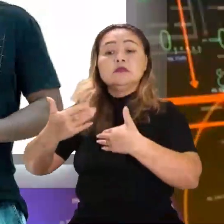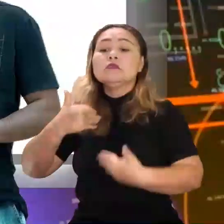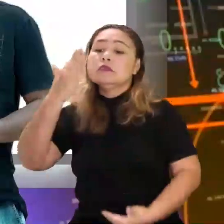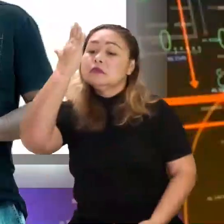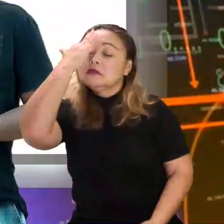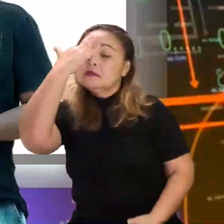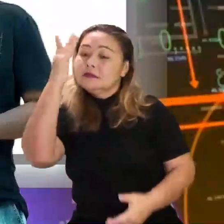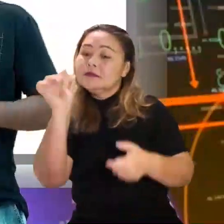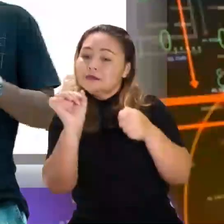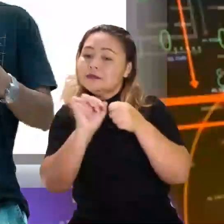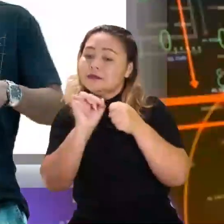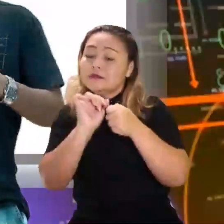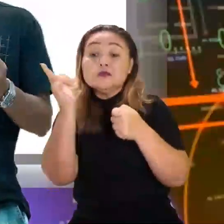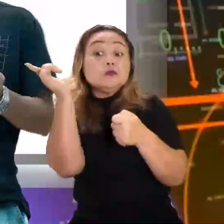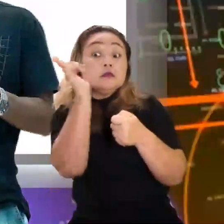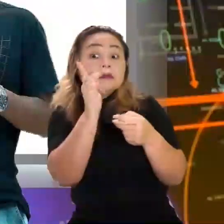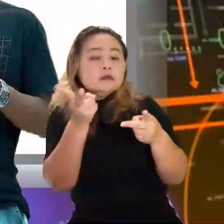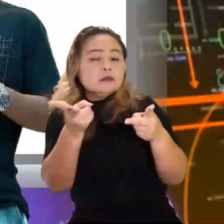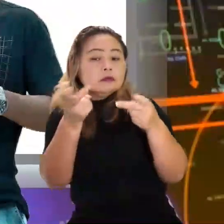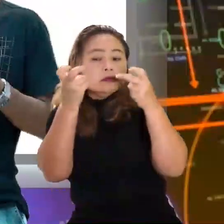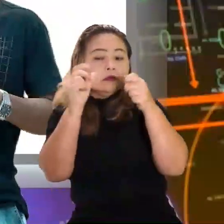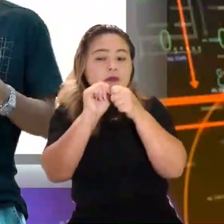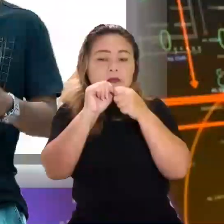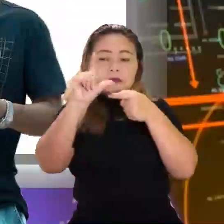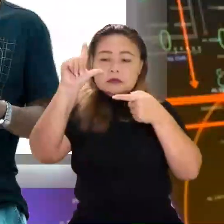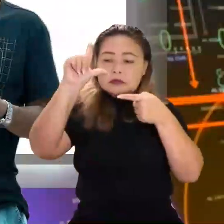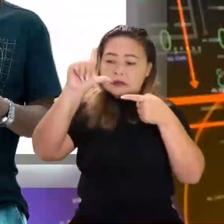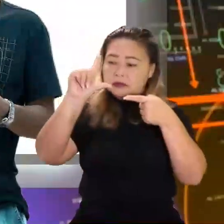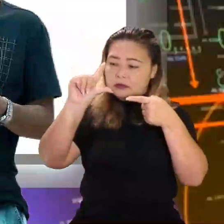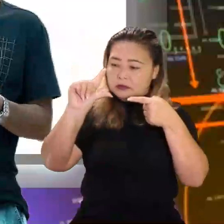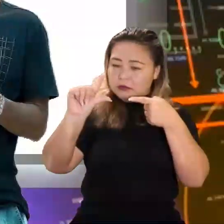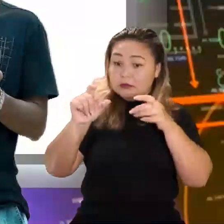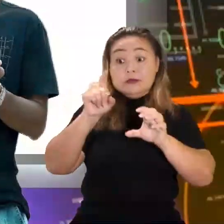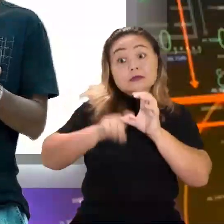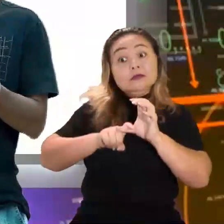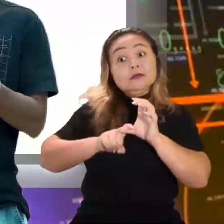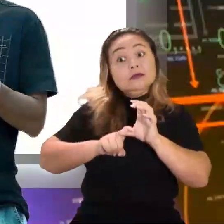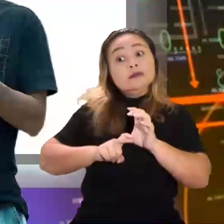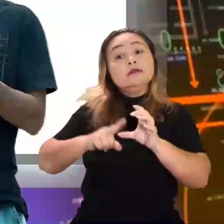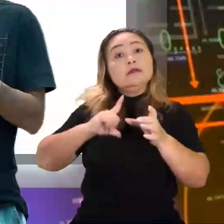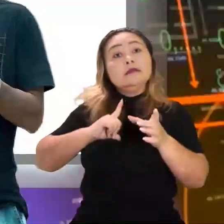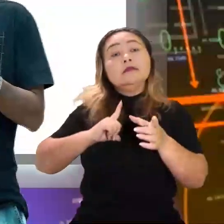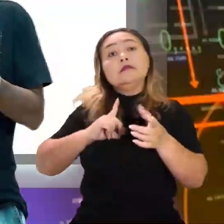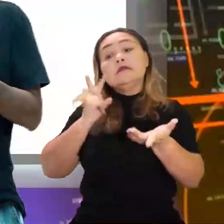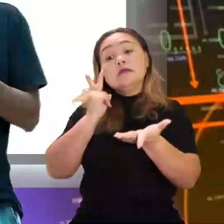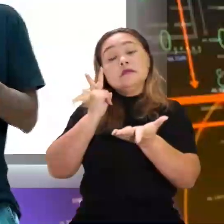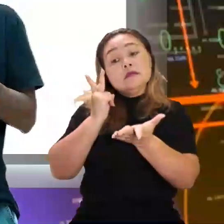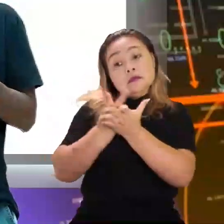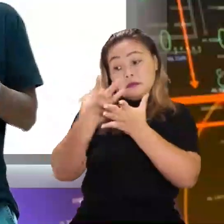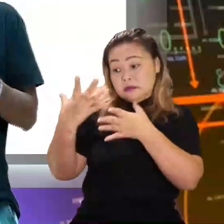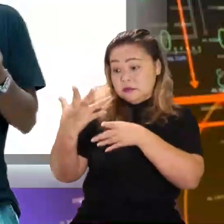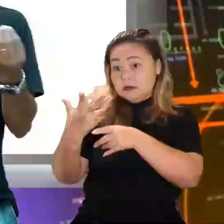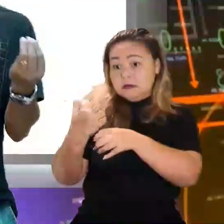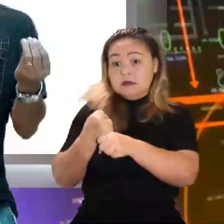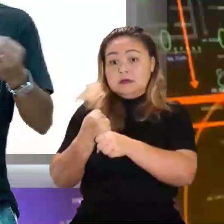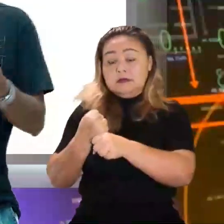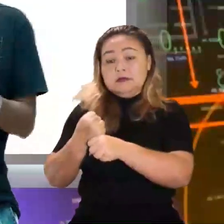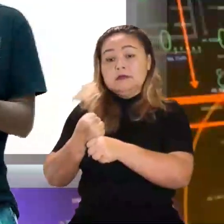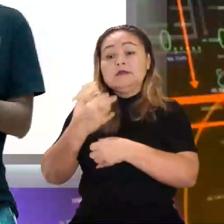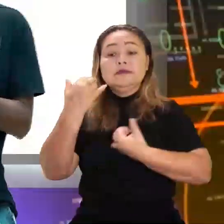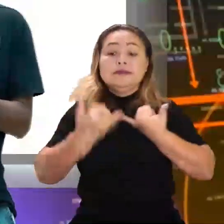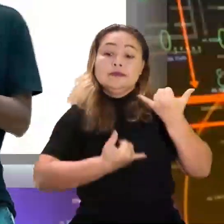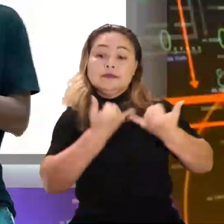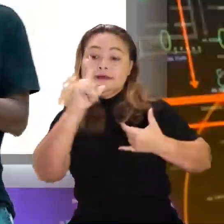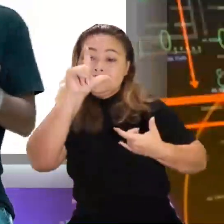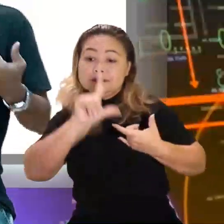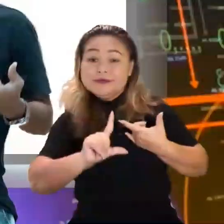sabe fazer. Você já consegue perceber que vai minimizando a dívida, mas isso vai mesmo, você vai aumentando o valor. Tá aí a brincadeira de que